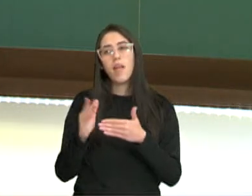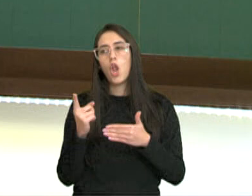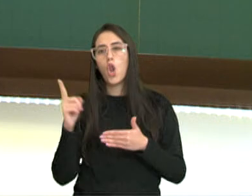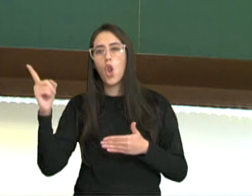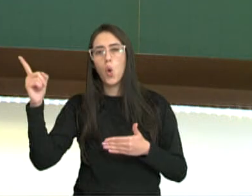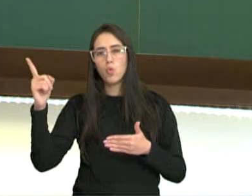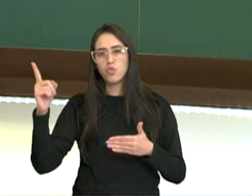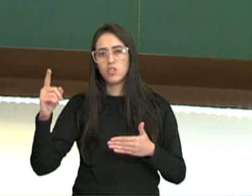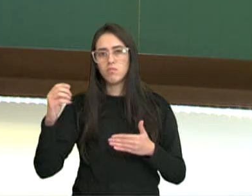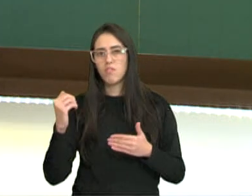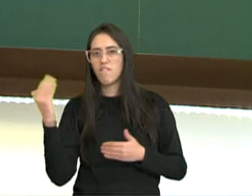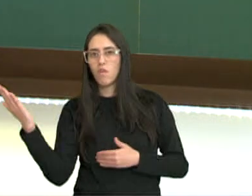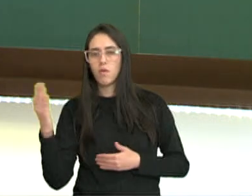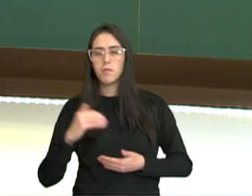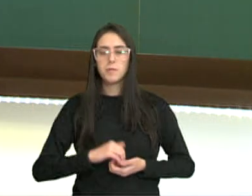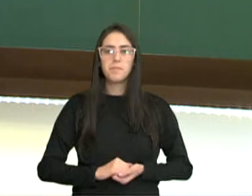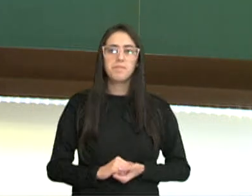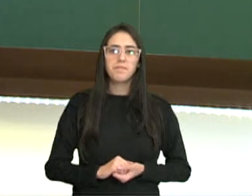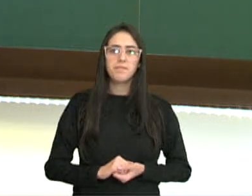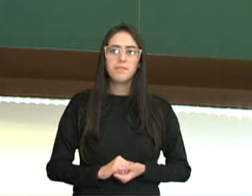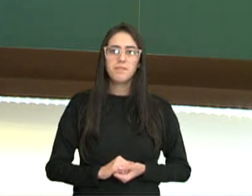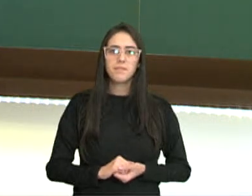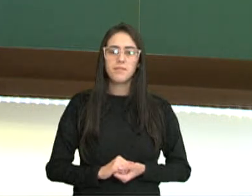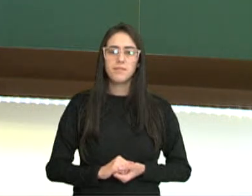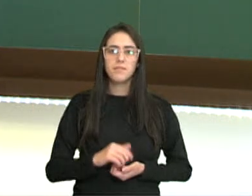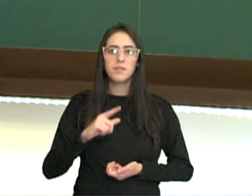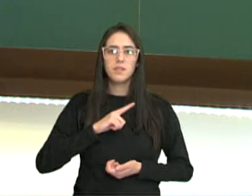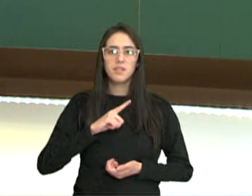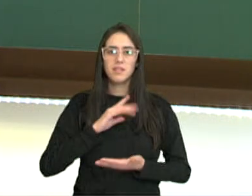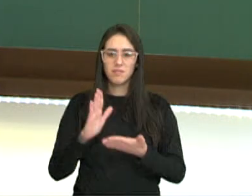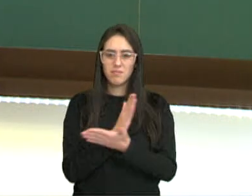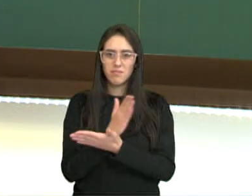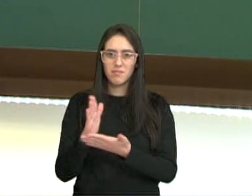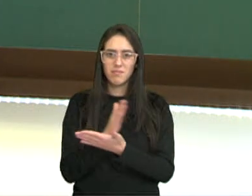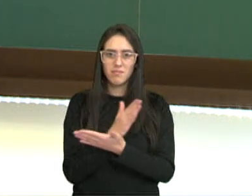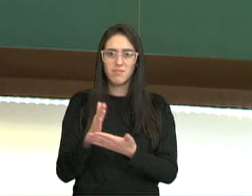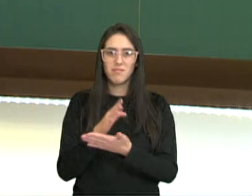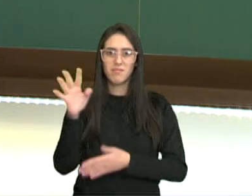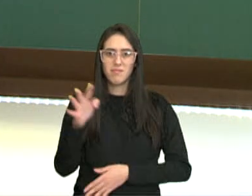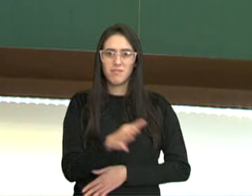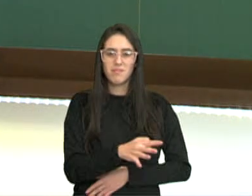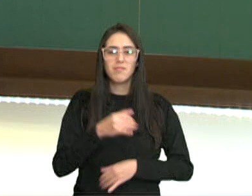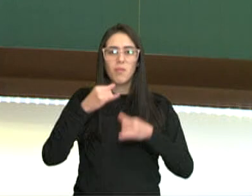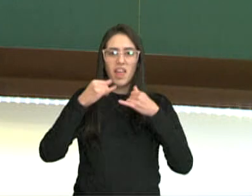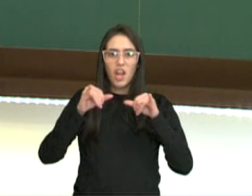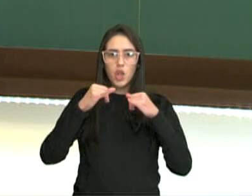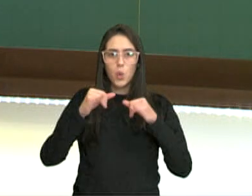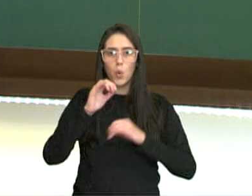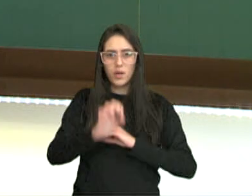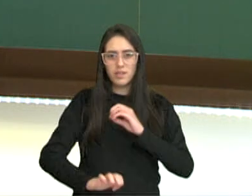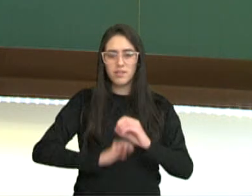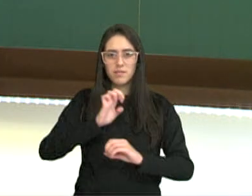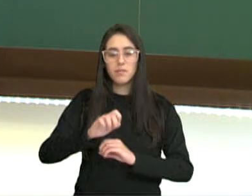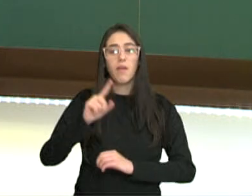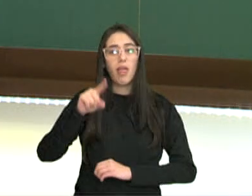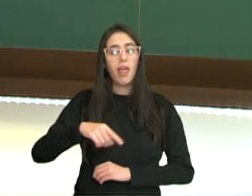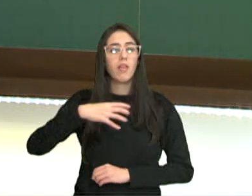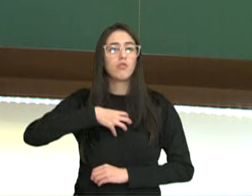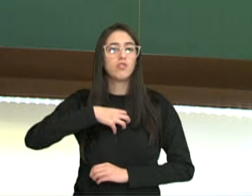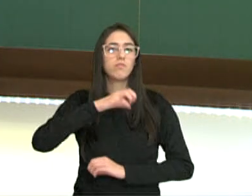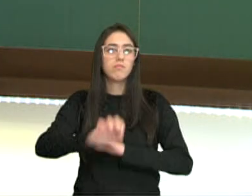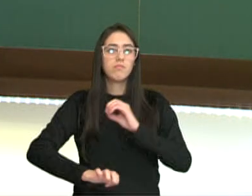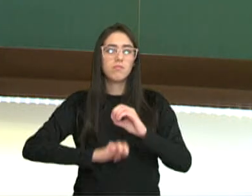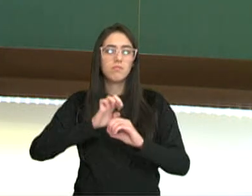distante. A distribuição eletrônica refere-se à maneira como os elétrons encontrados